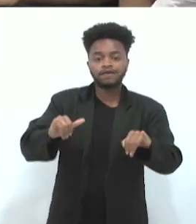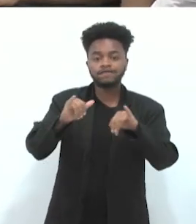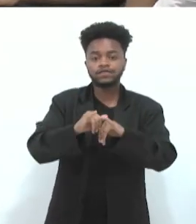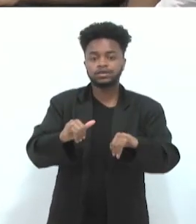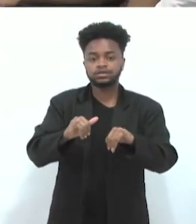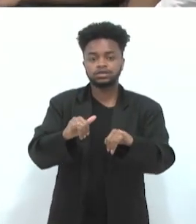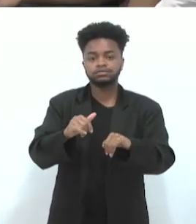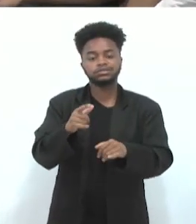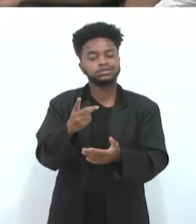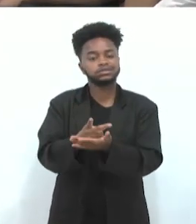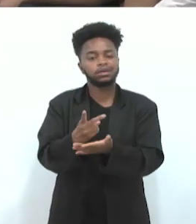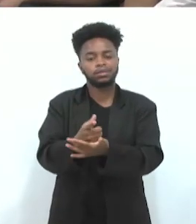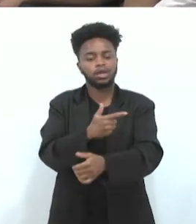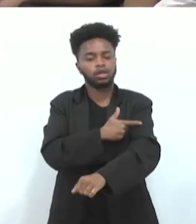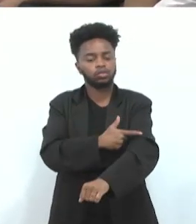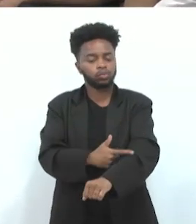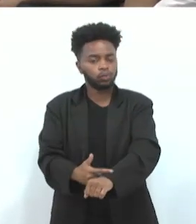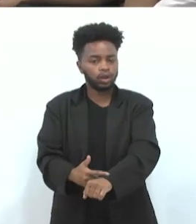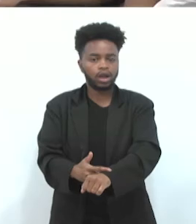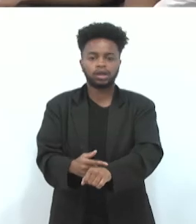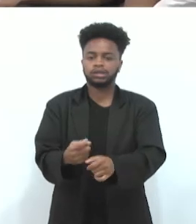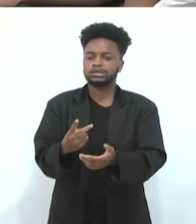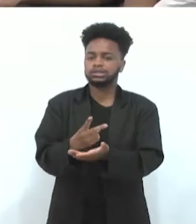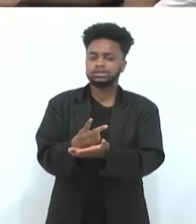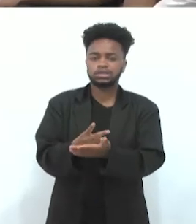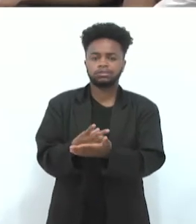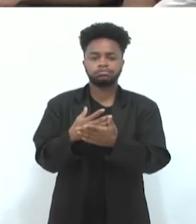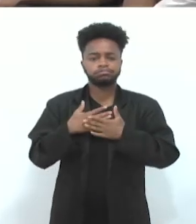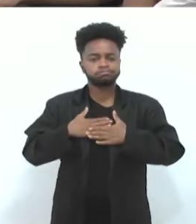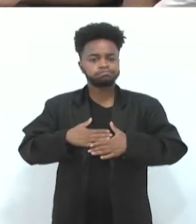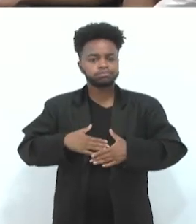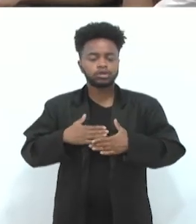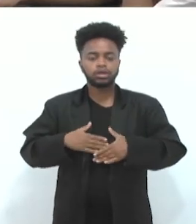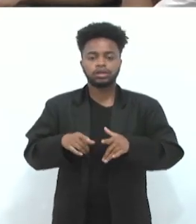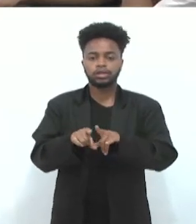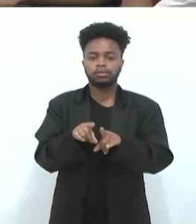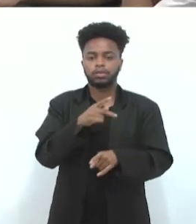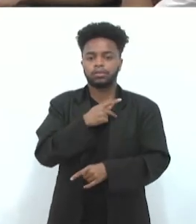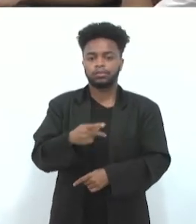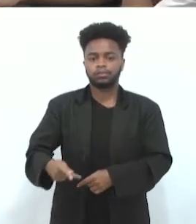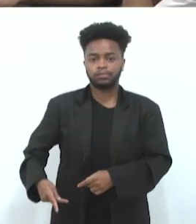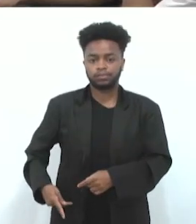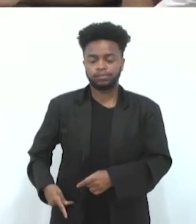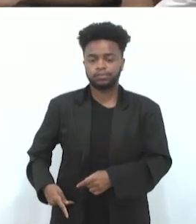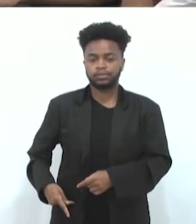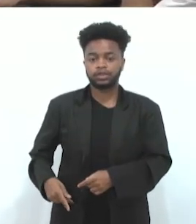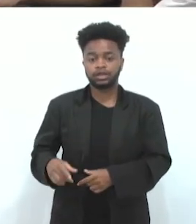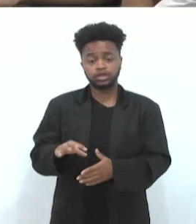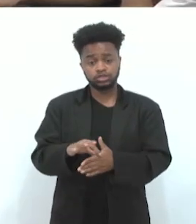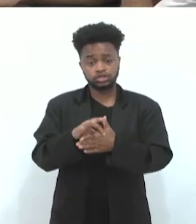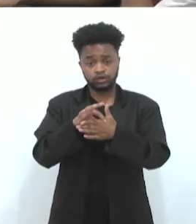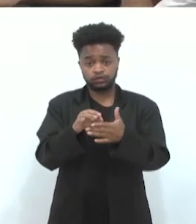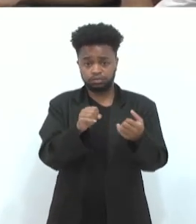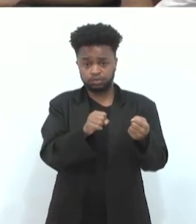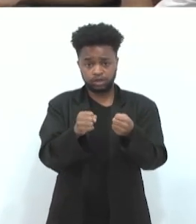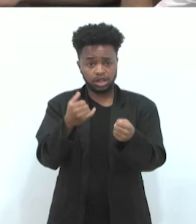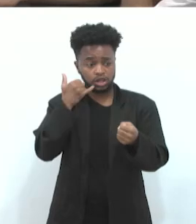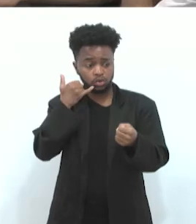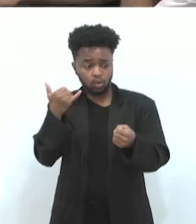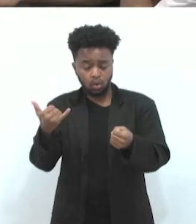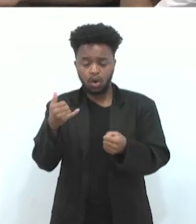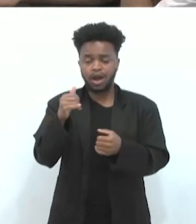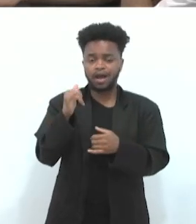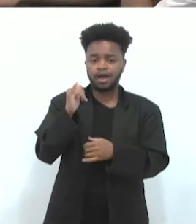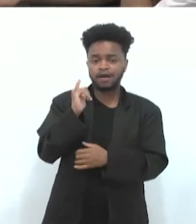absolutamente educada, E com republicano. cortesia. O presidente do poder, Liga o pro chefe do outro. poder ligou para o chefe do outro poder,